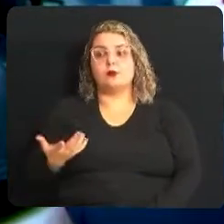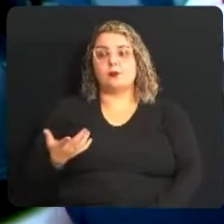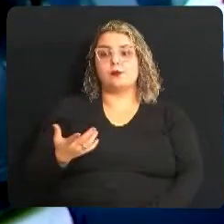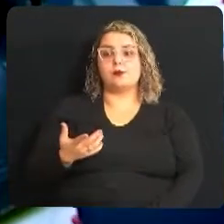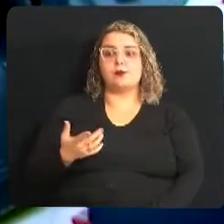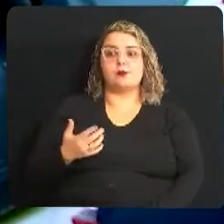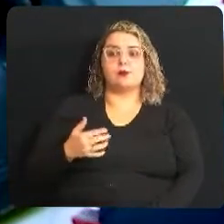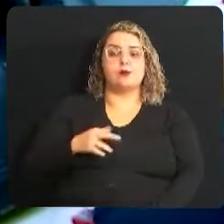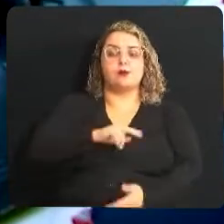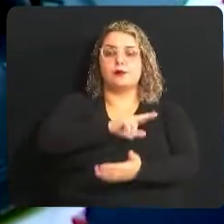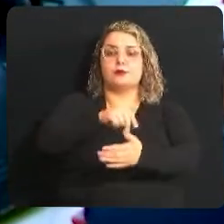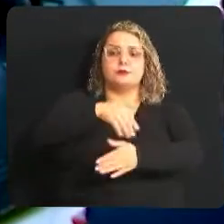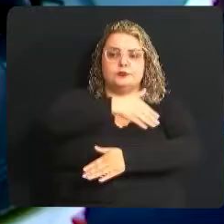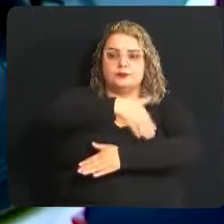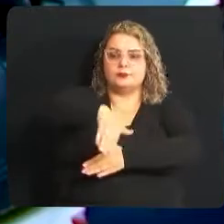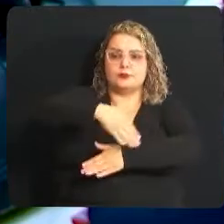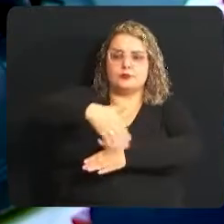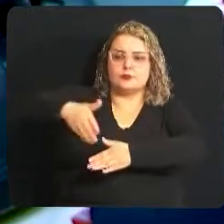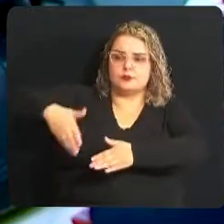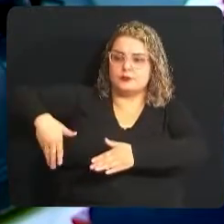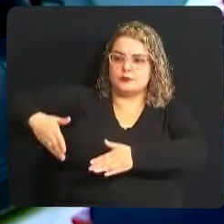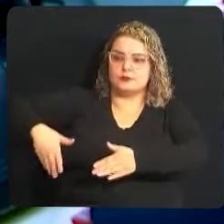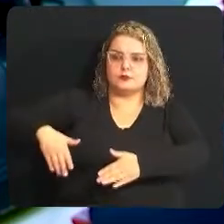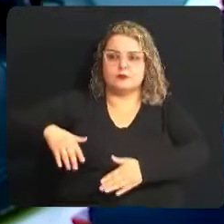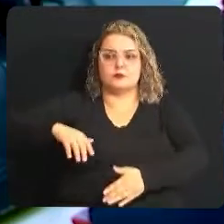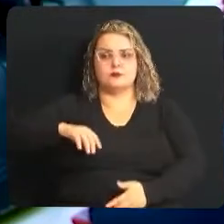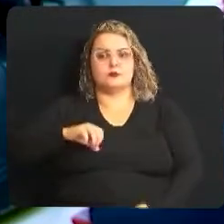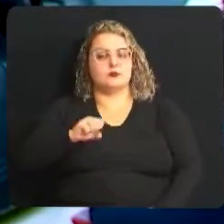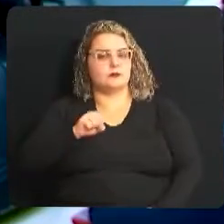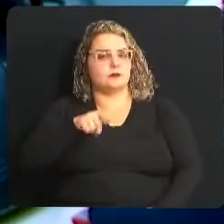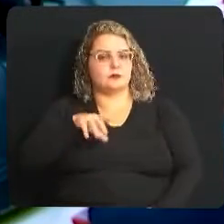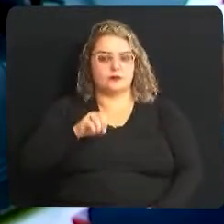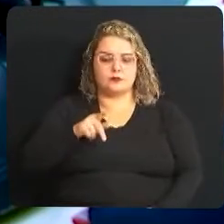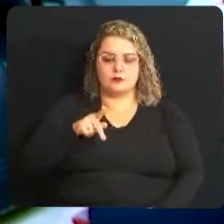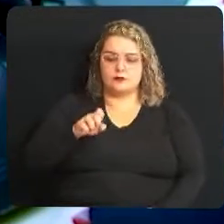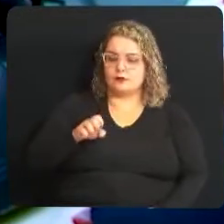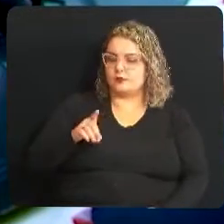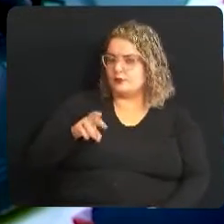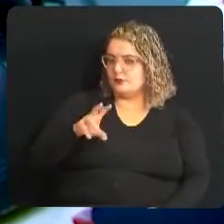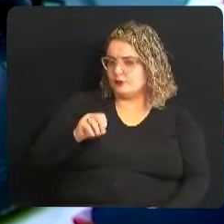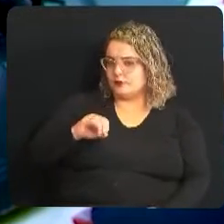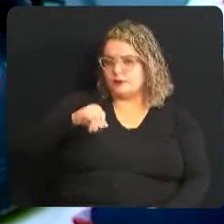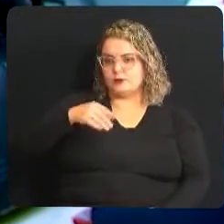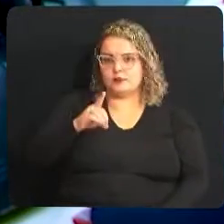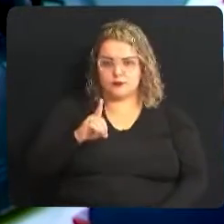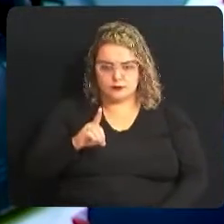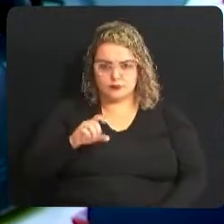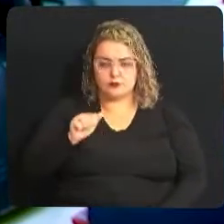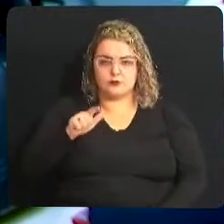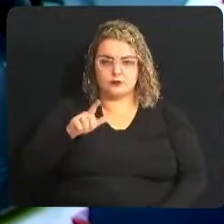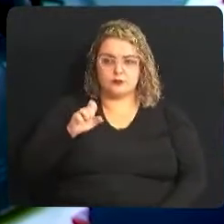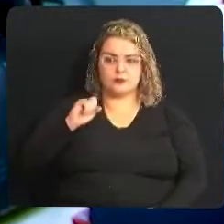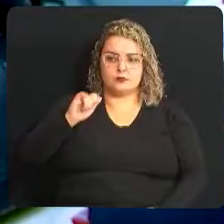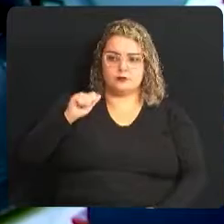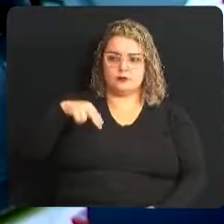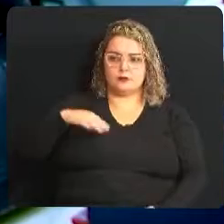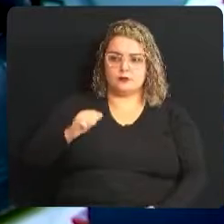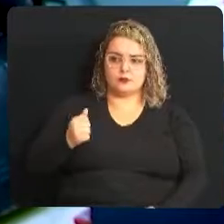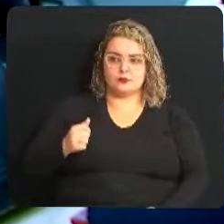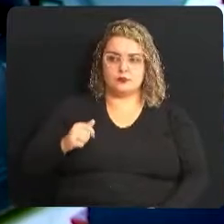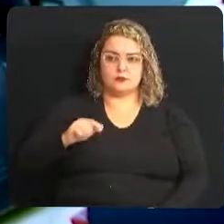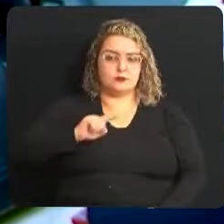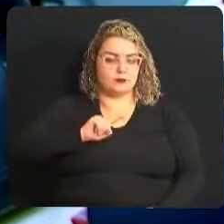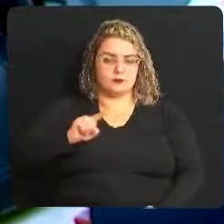são várias ruas, avenidas, Jardim São Pedro, Jardim Aliança, onde os motoristas não estão respeitando